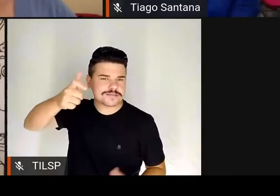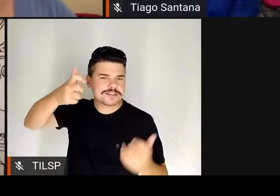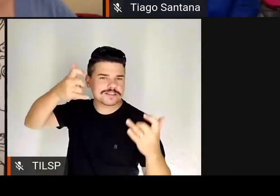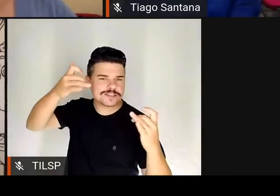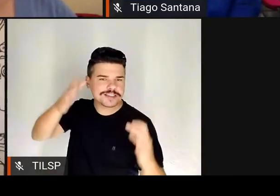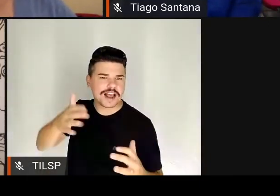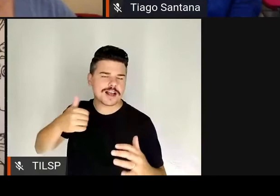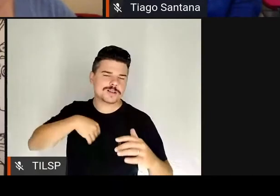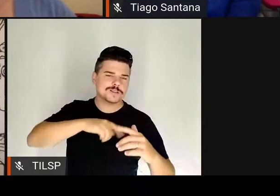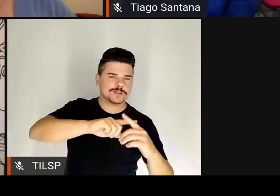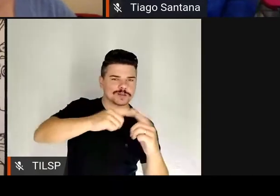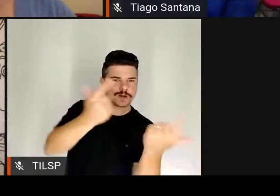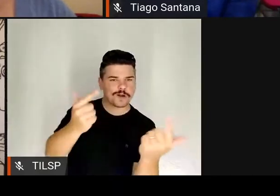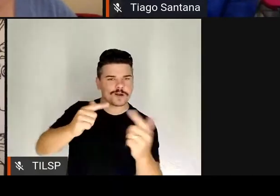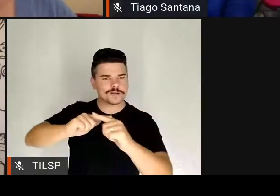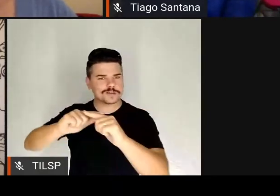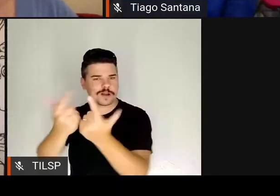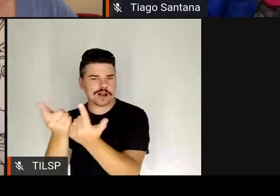como testemunhos